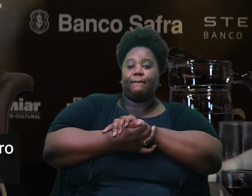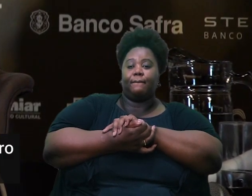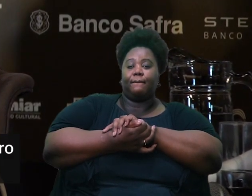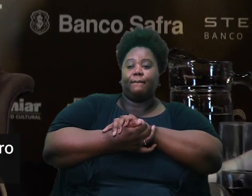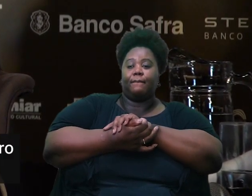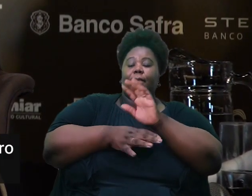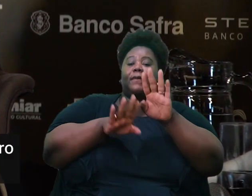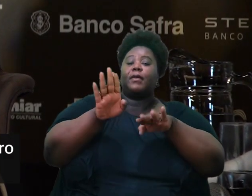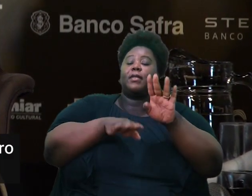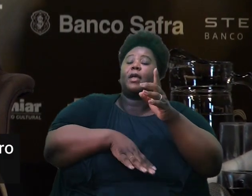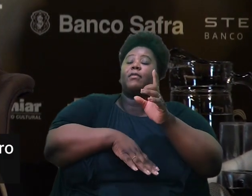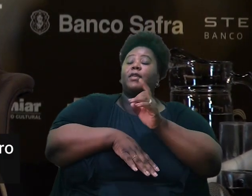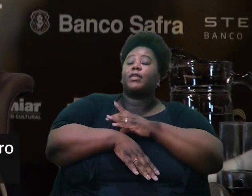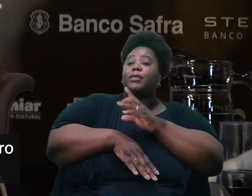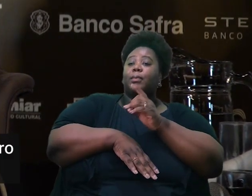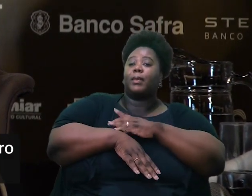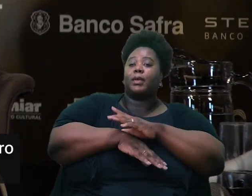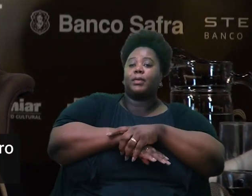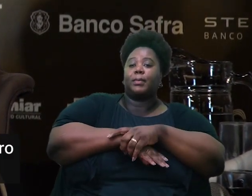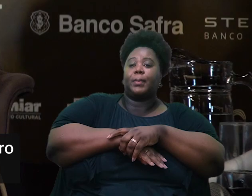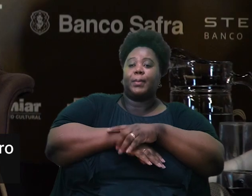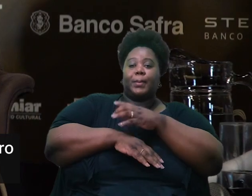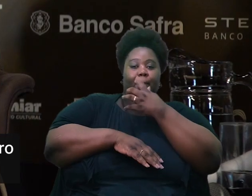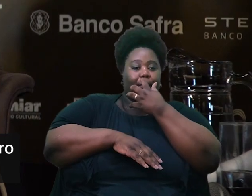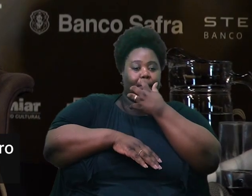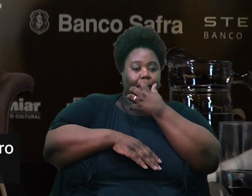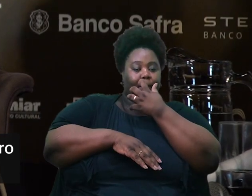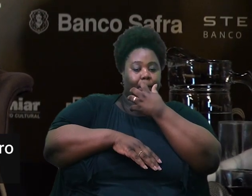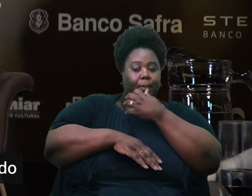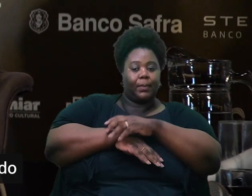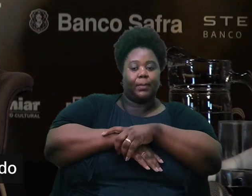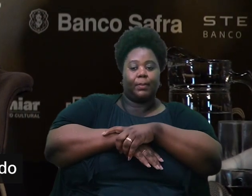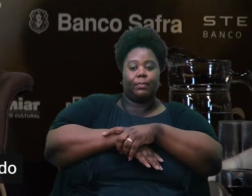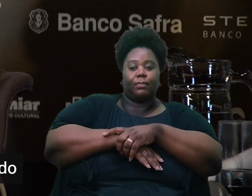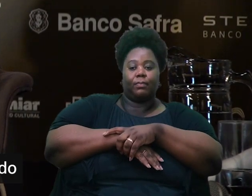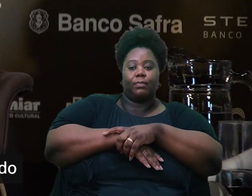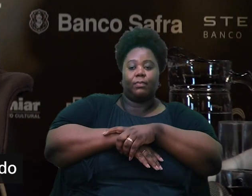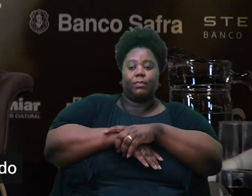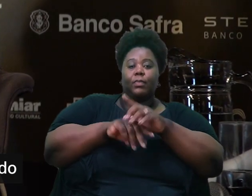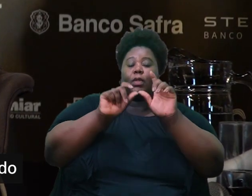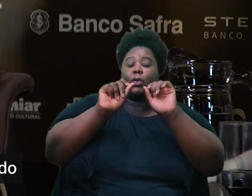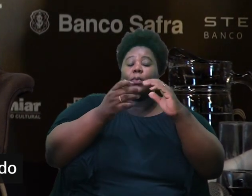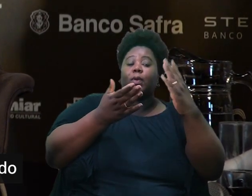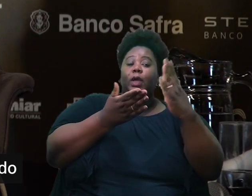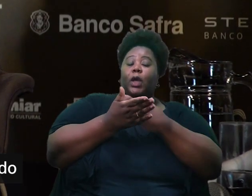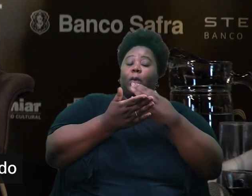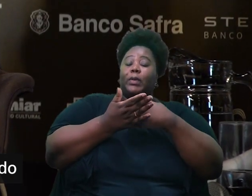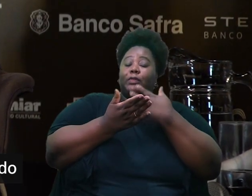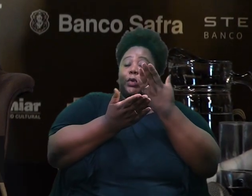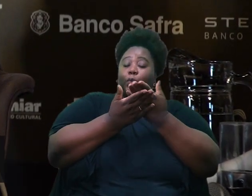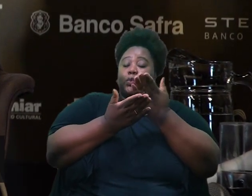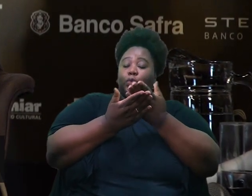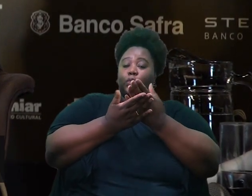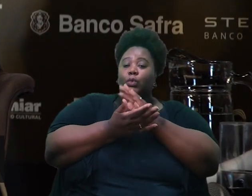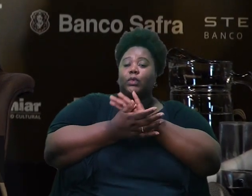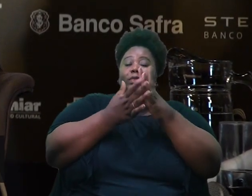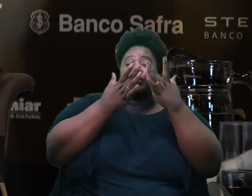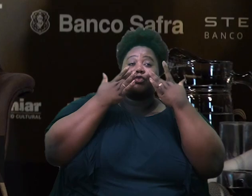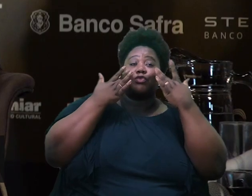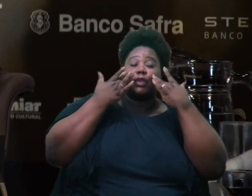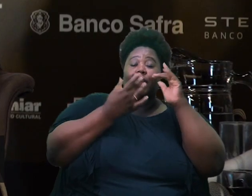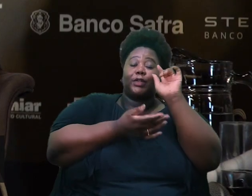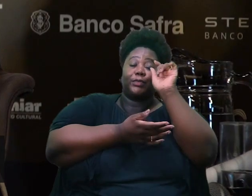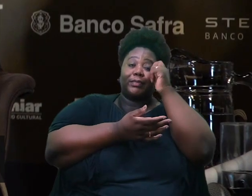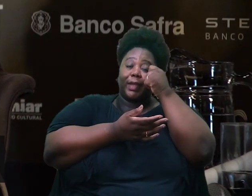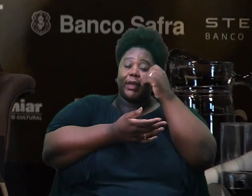Talvez o grande mérito é um livro pelo qual eu tenho muito amor. Porque é um livro em que eu estudo teatro negro